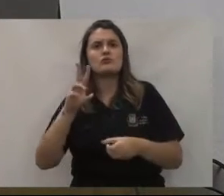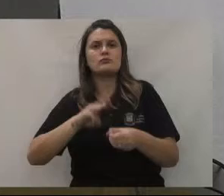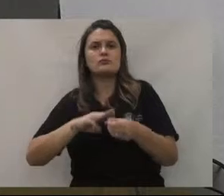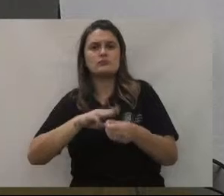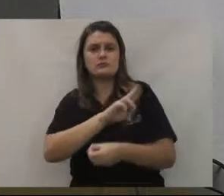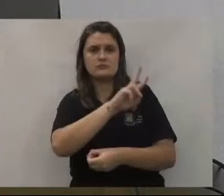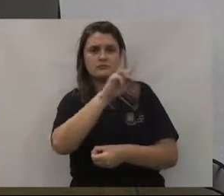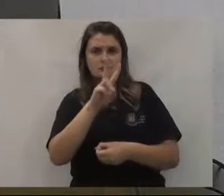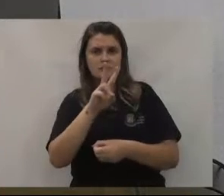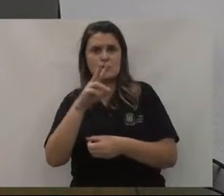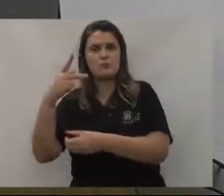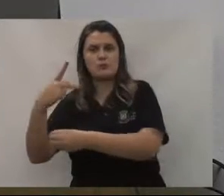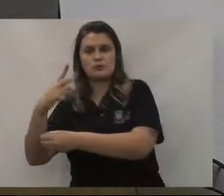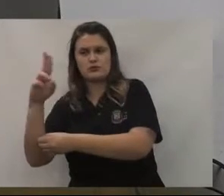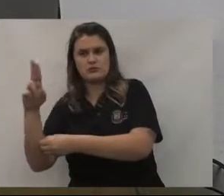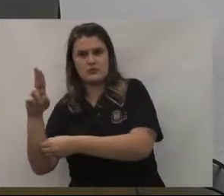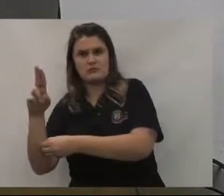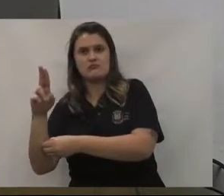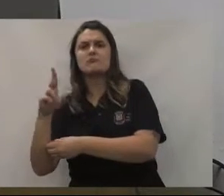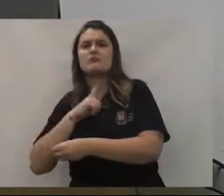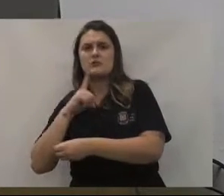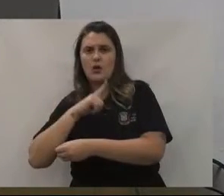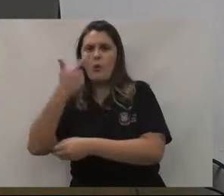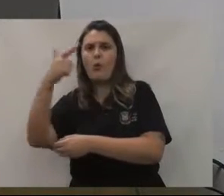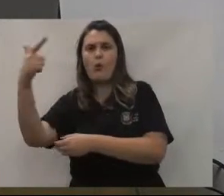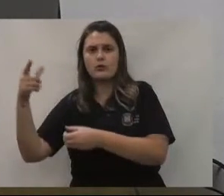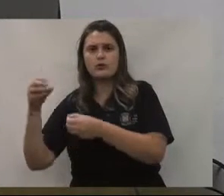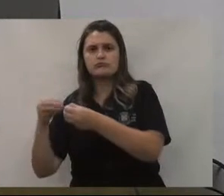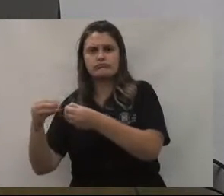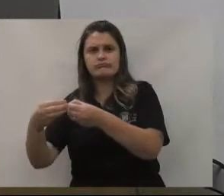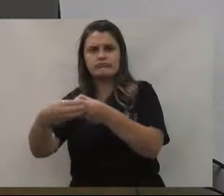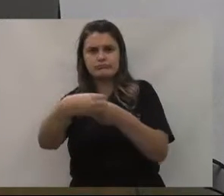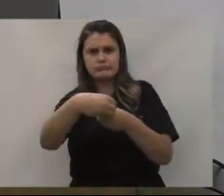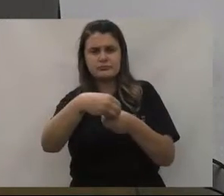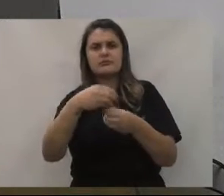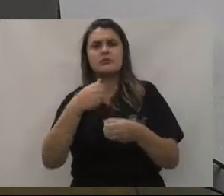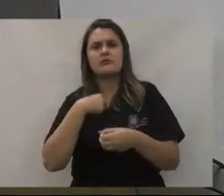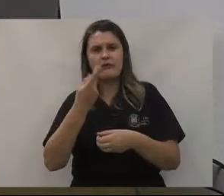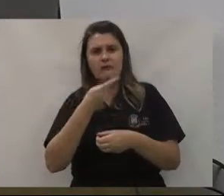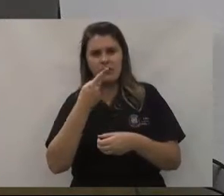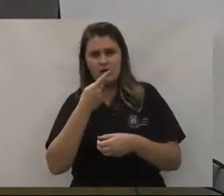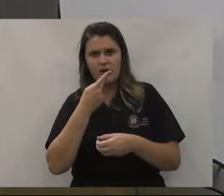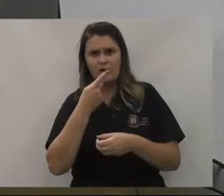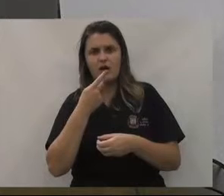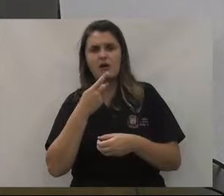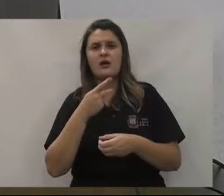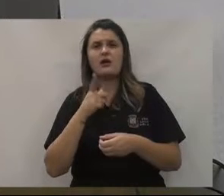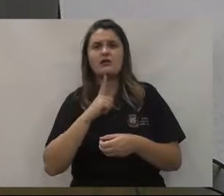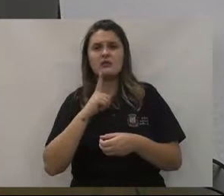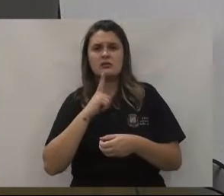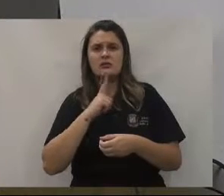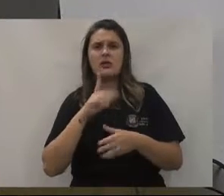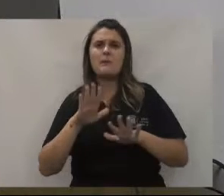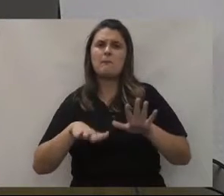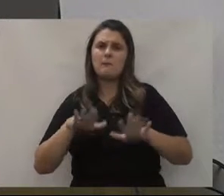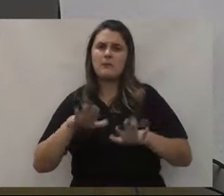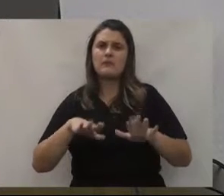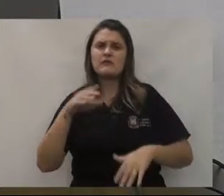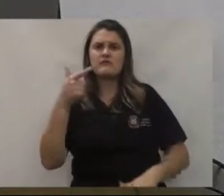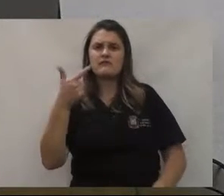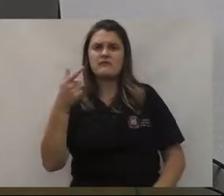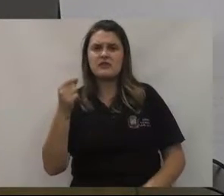União da Vitória, de Porto União que são atingidos. Vamos ver mais adiante, aqui vou repetir talvez, nós temos aproximadamente